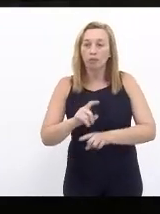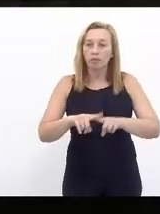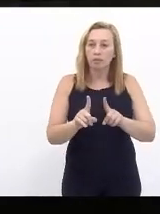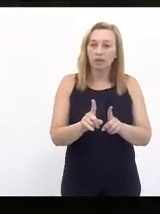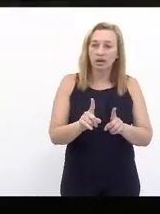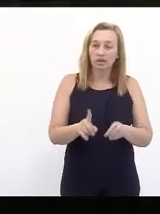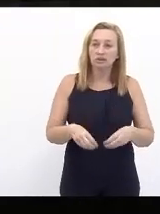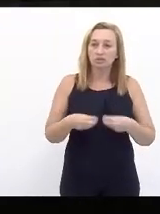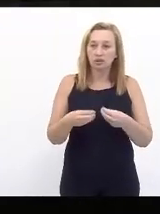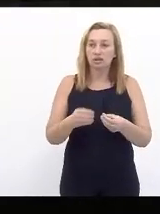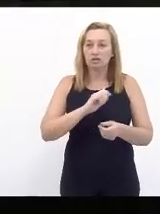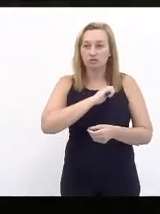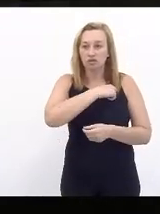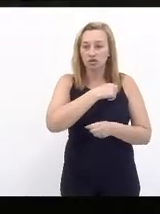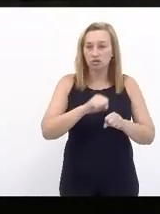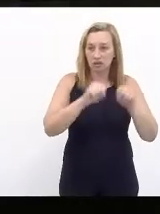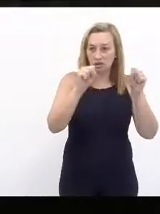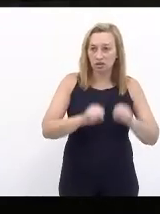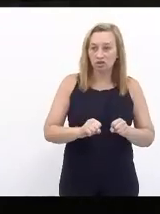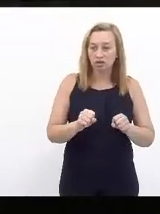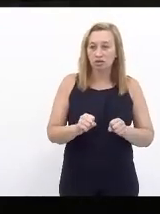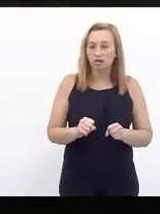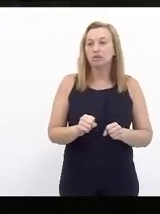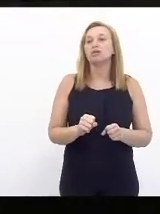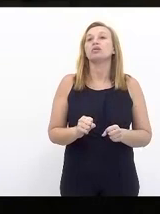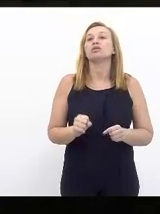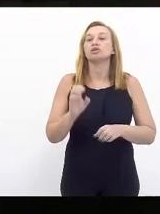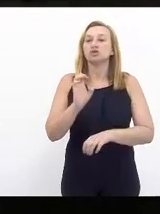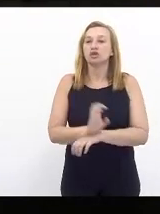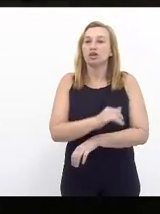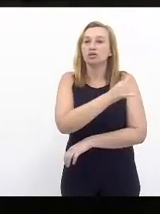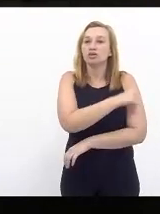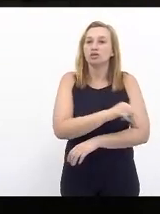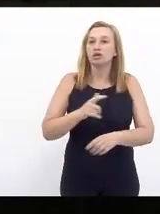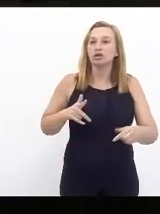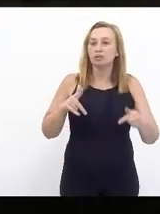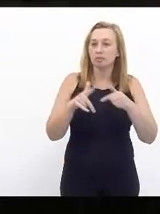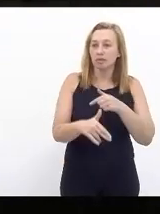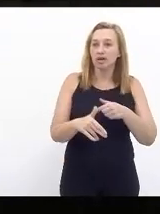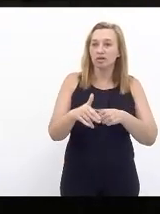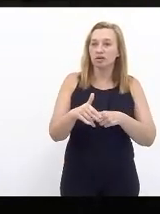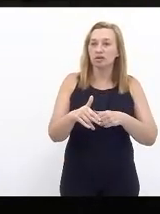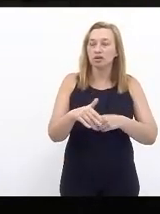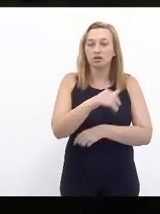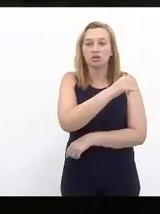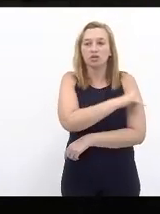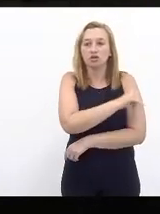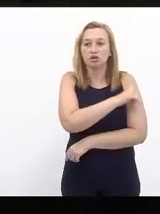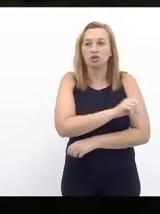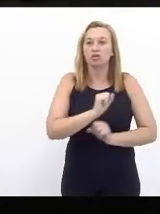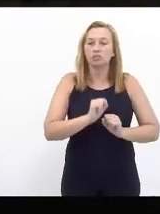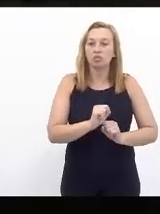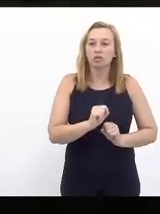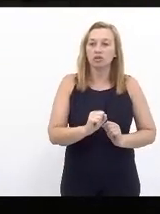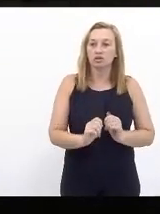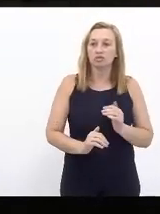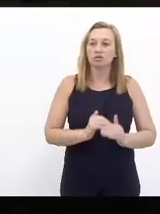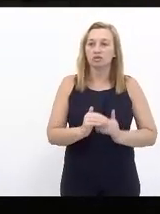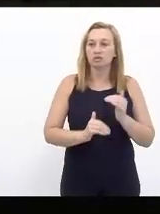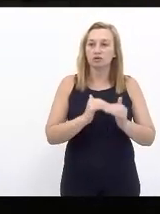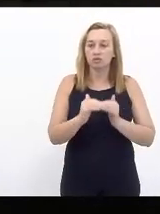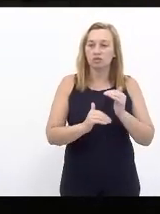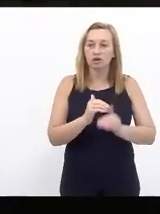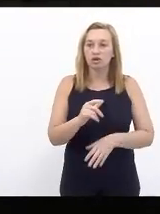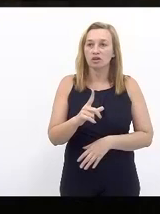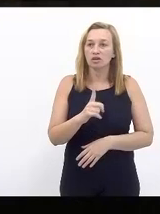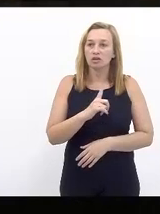regime de recuperação fiscal para o estado do Rio de Janeiro, que impede que o Rio de Janeiro possa proliferar e possa